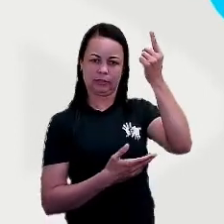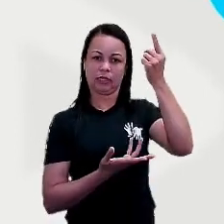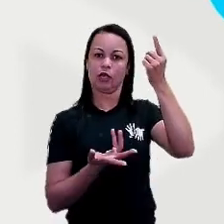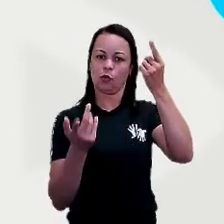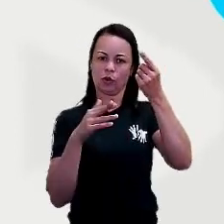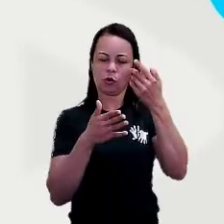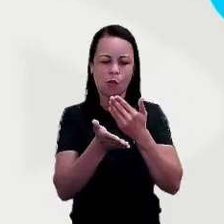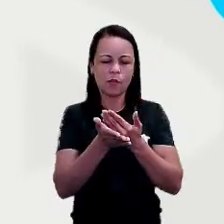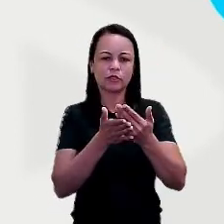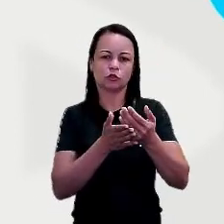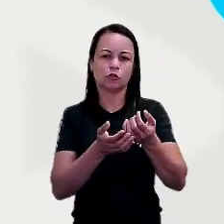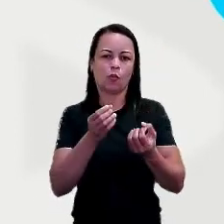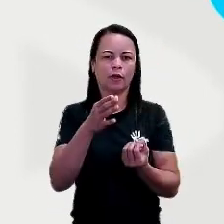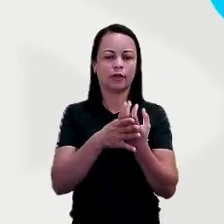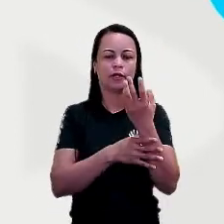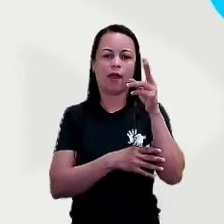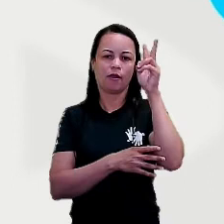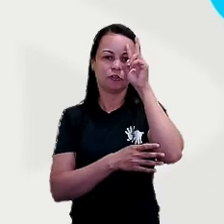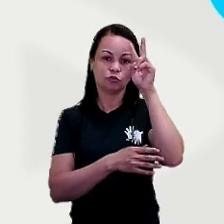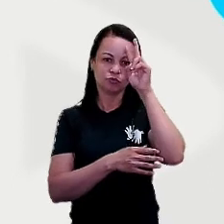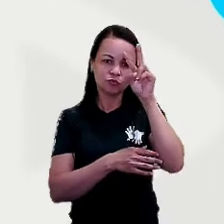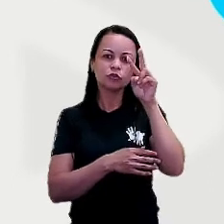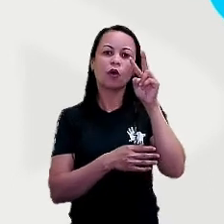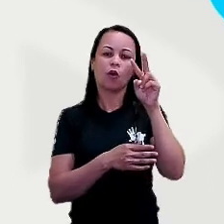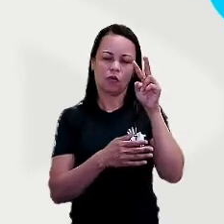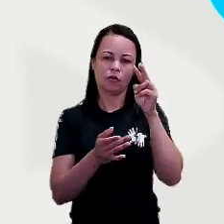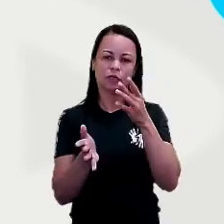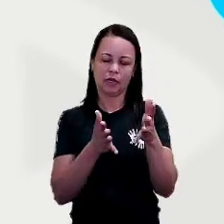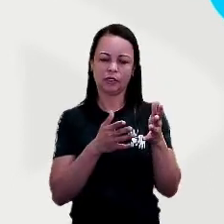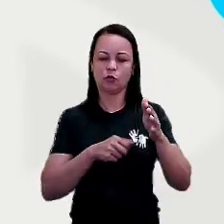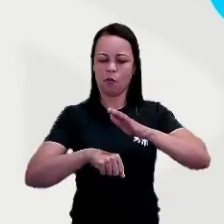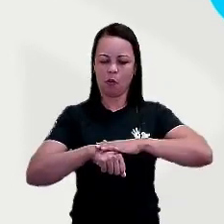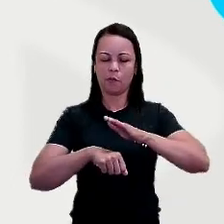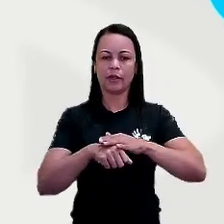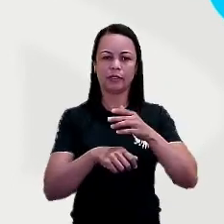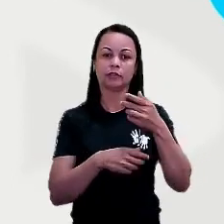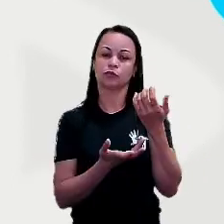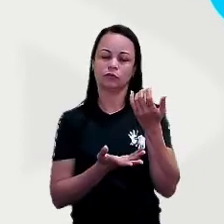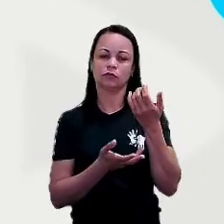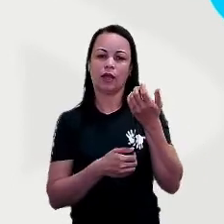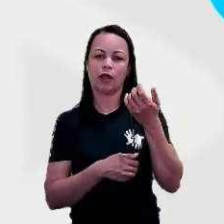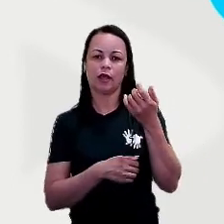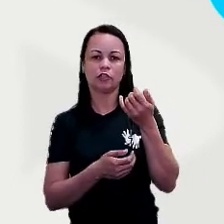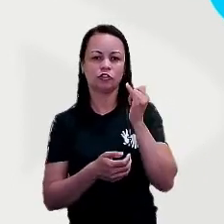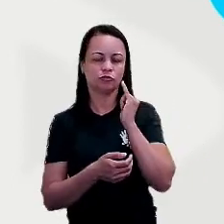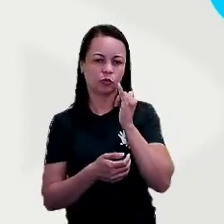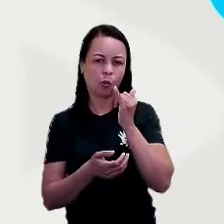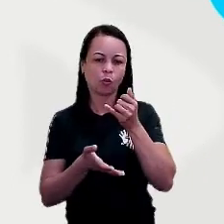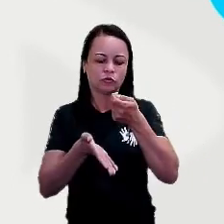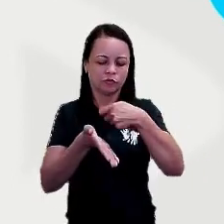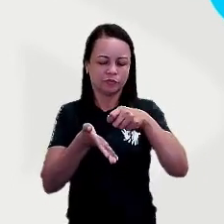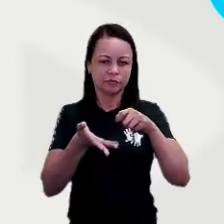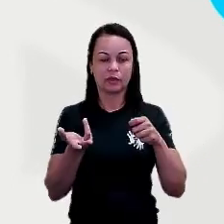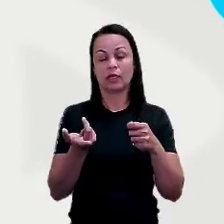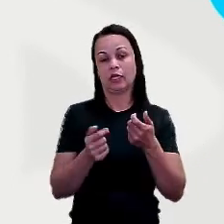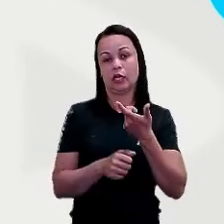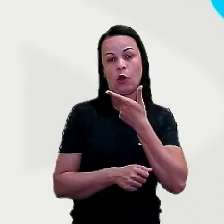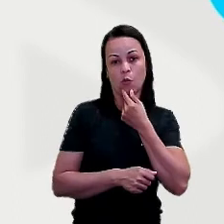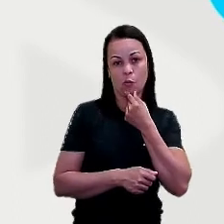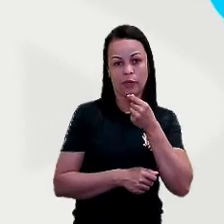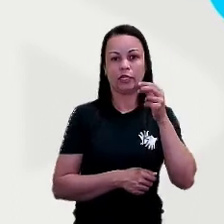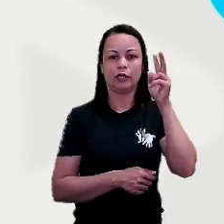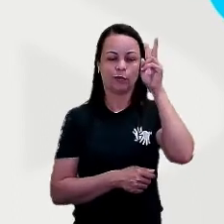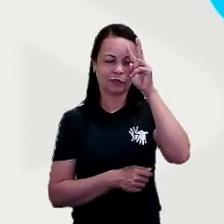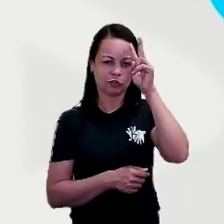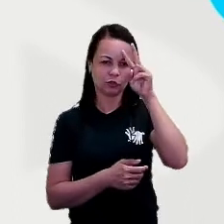culpa e sem medo. No momento até está escrevendo um conto. É a história de um menino que deixa de ganhar uma bicicleta